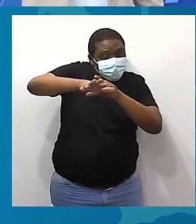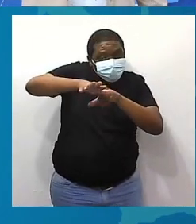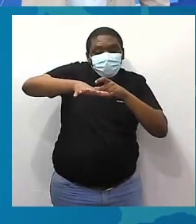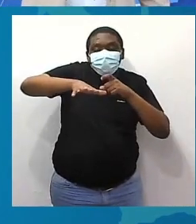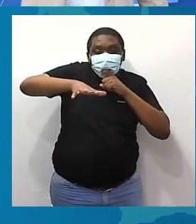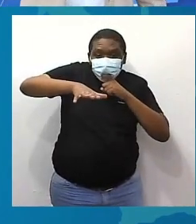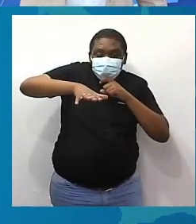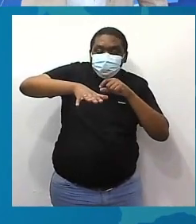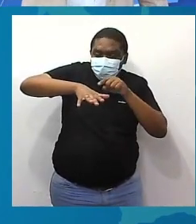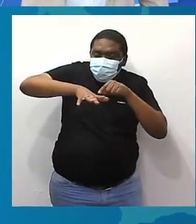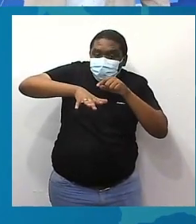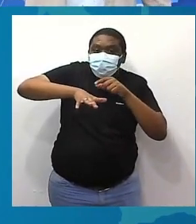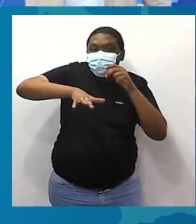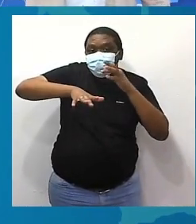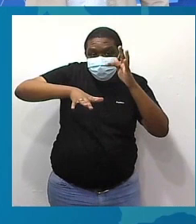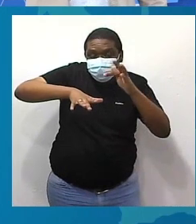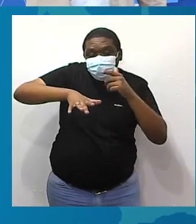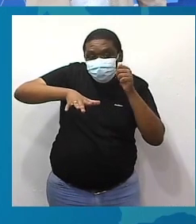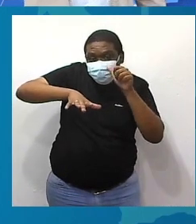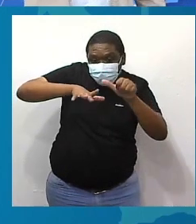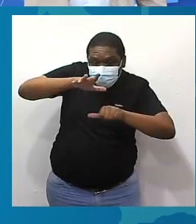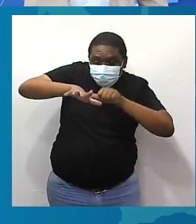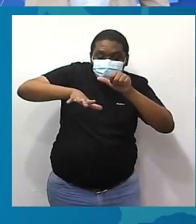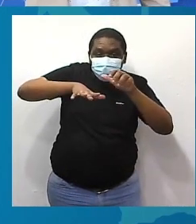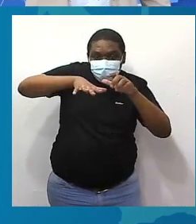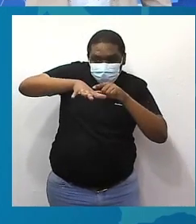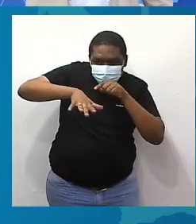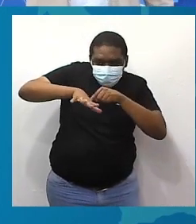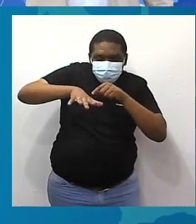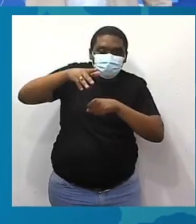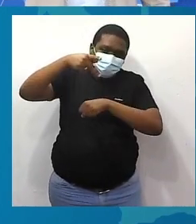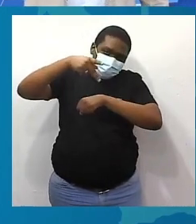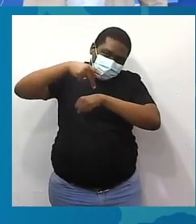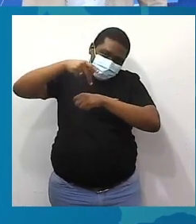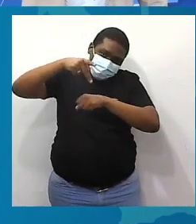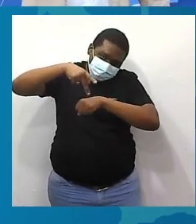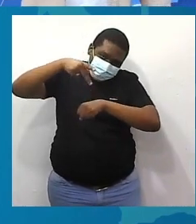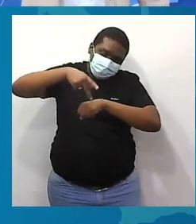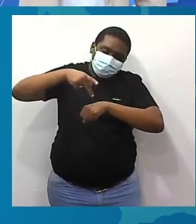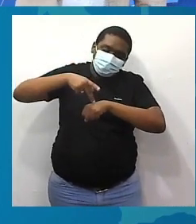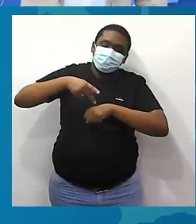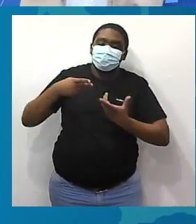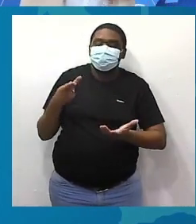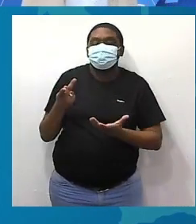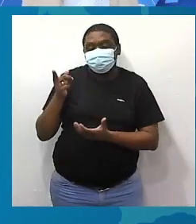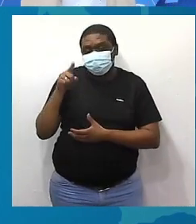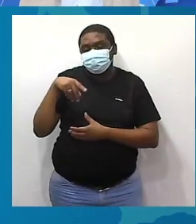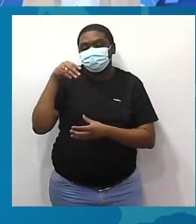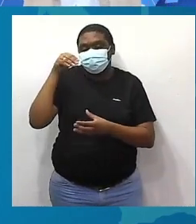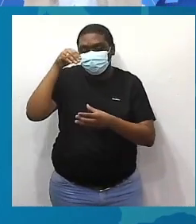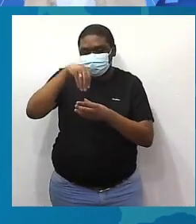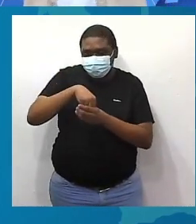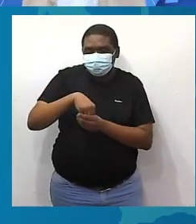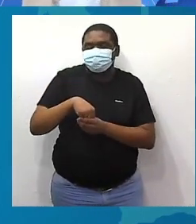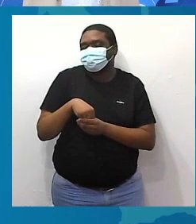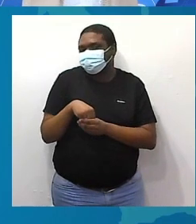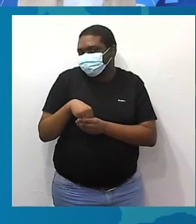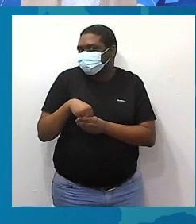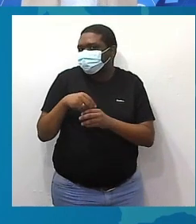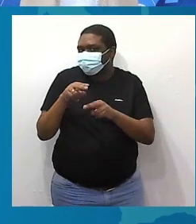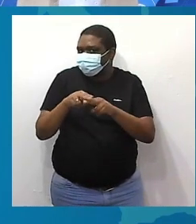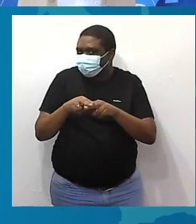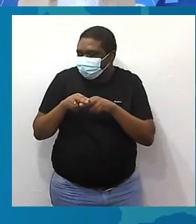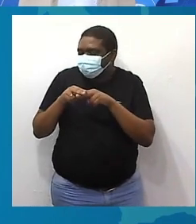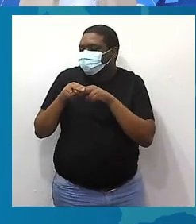rocha magmática. E esse tipo aí, ele vai ser intrusiva, magmática intrusiva, pois ela é